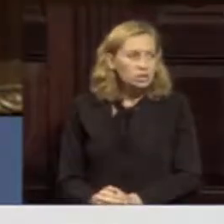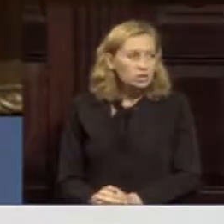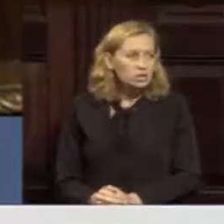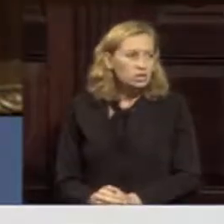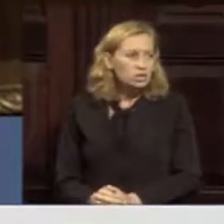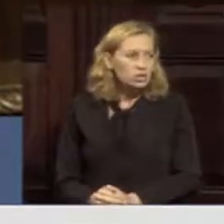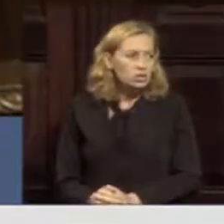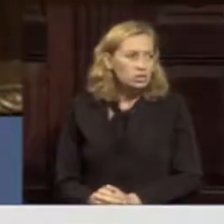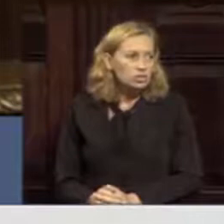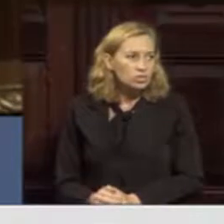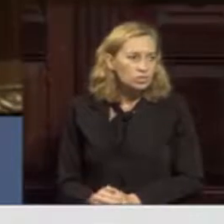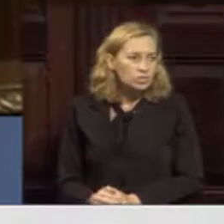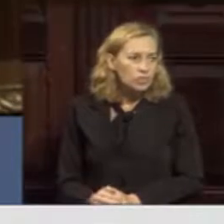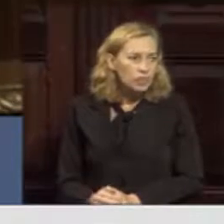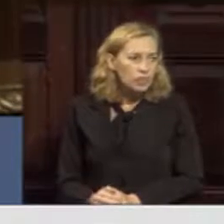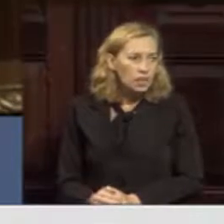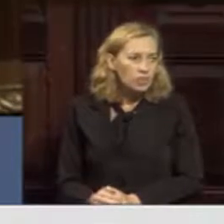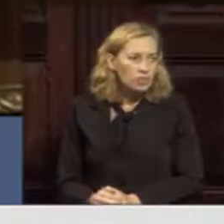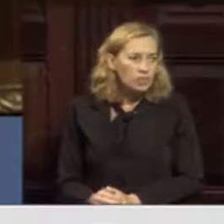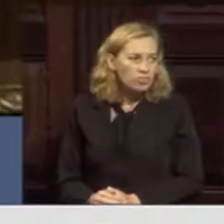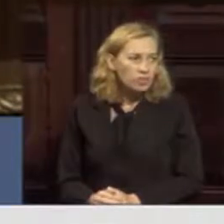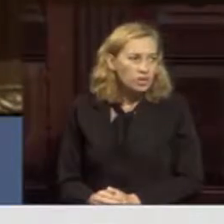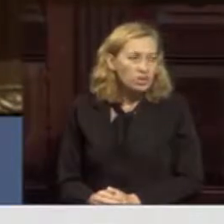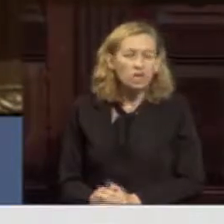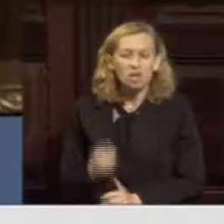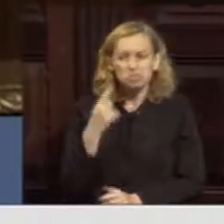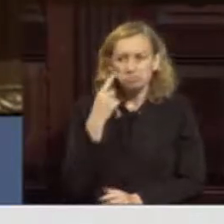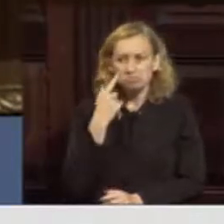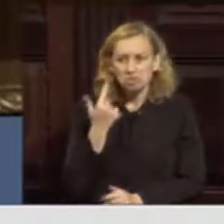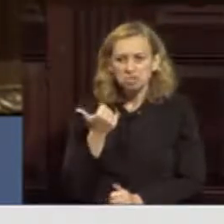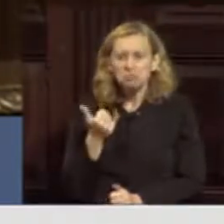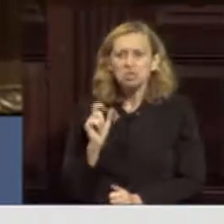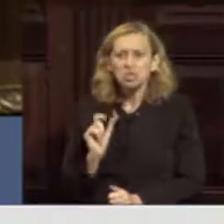Exército Brasileiro, felizmente essas intervenções